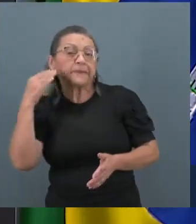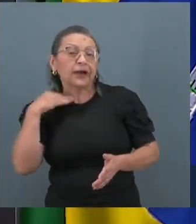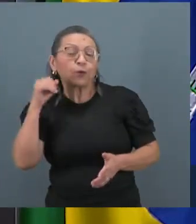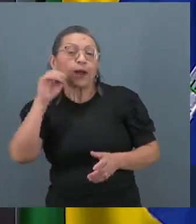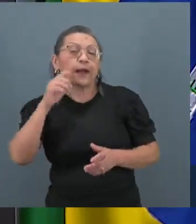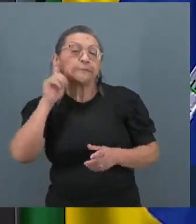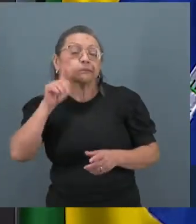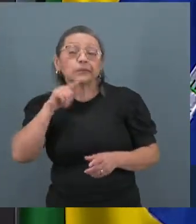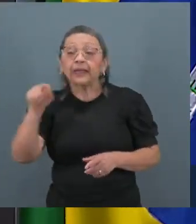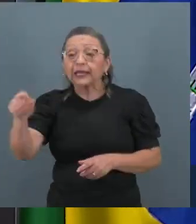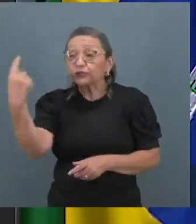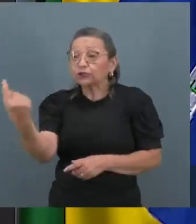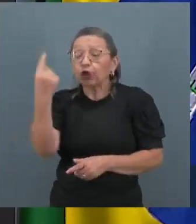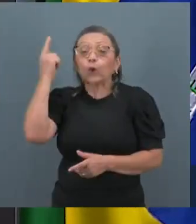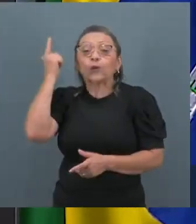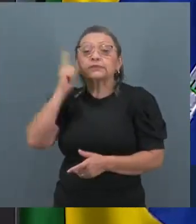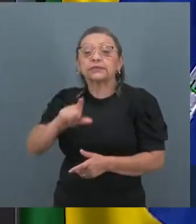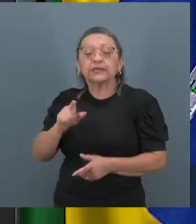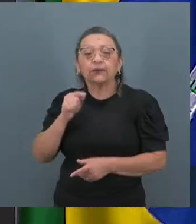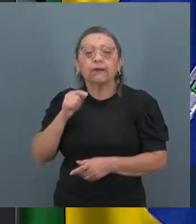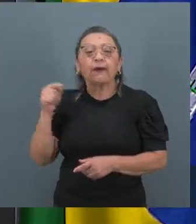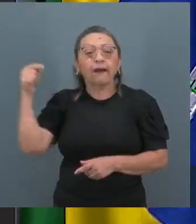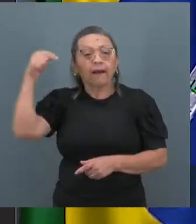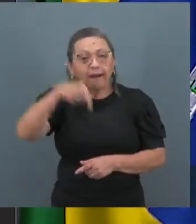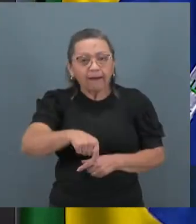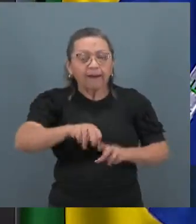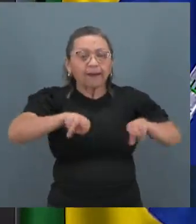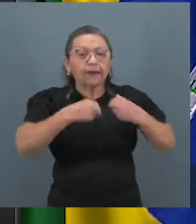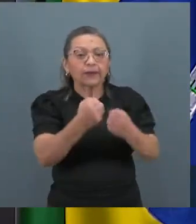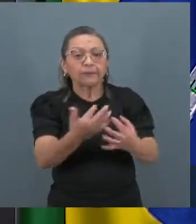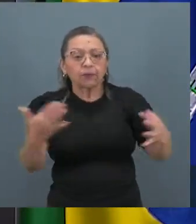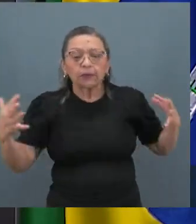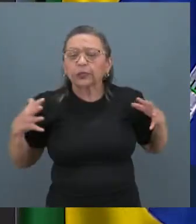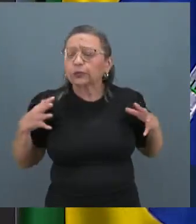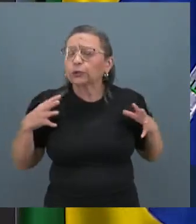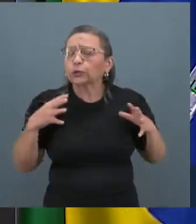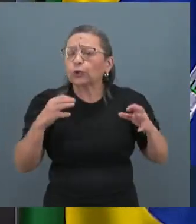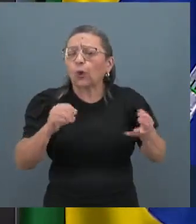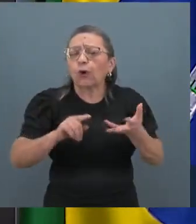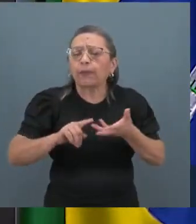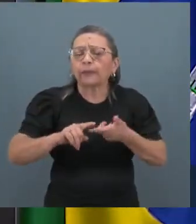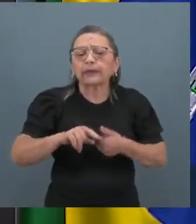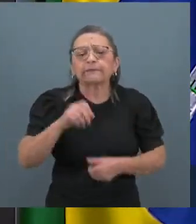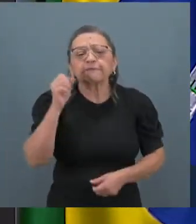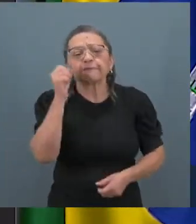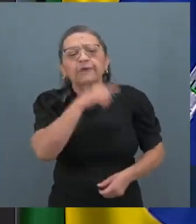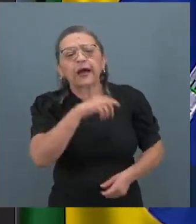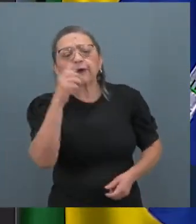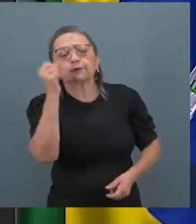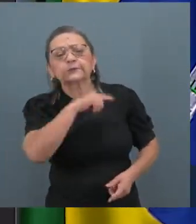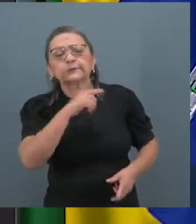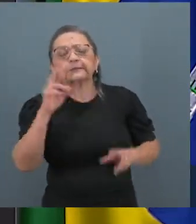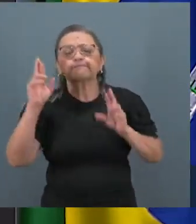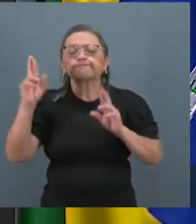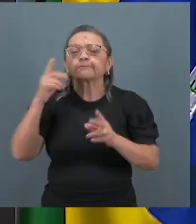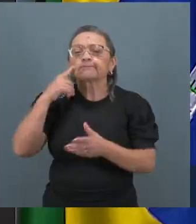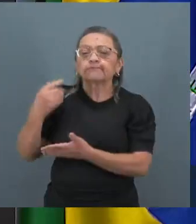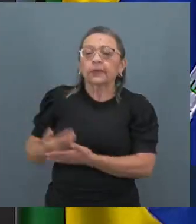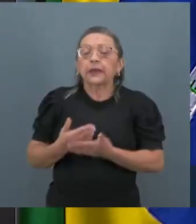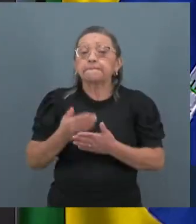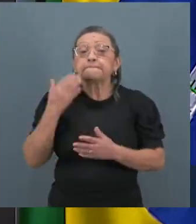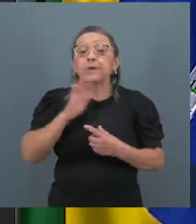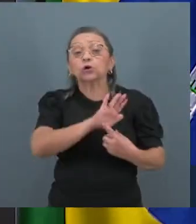conseguiu sozinho derrubar em audiência pública todas as falsas expectativas inflacionadas, demonstrando